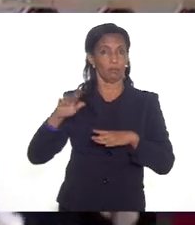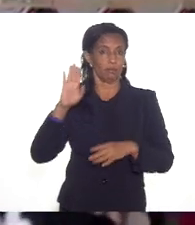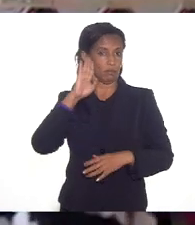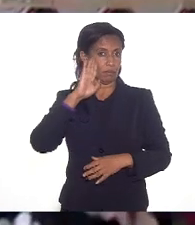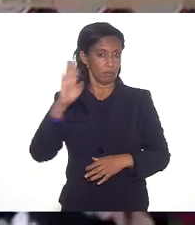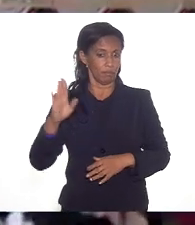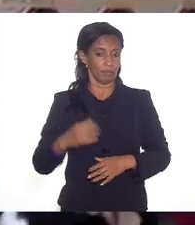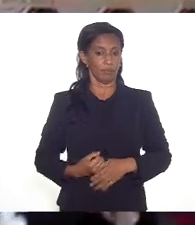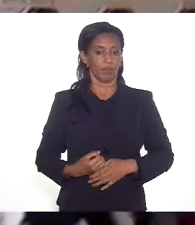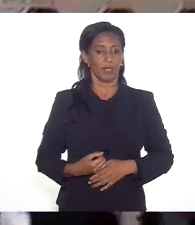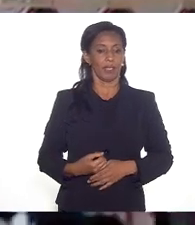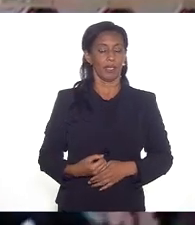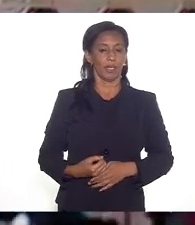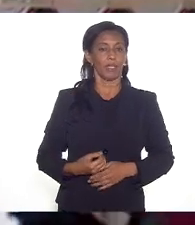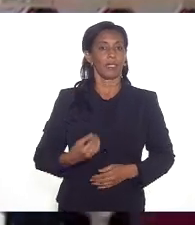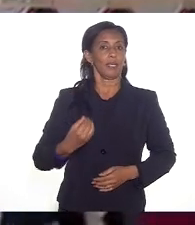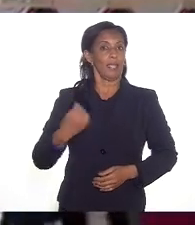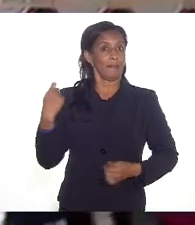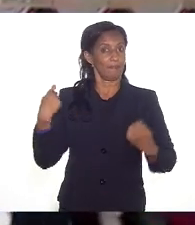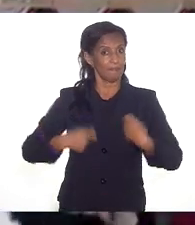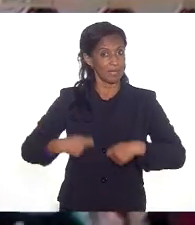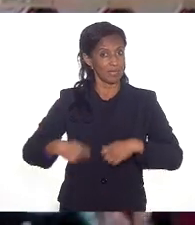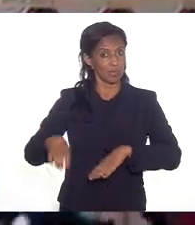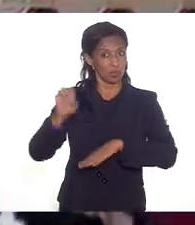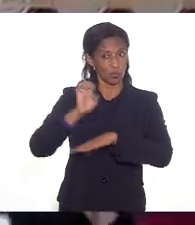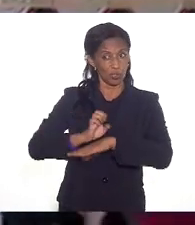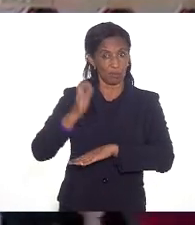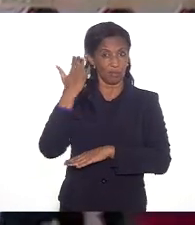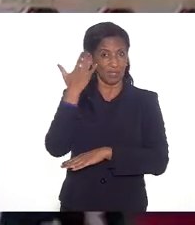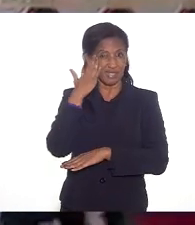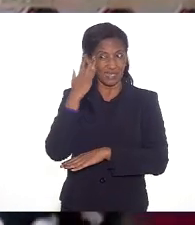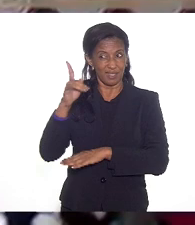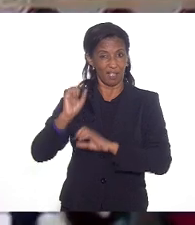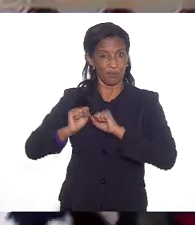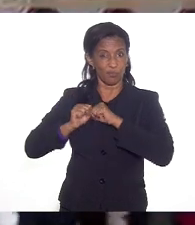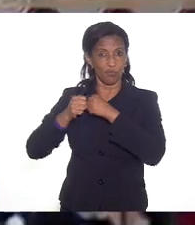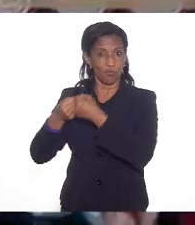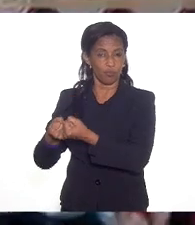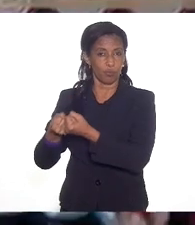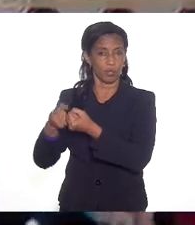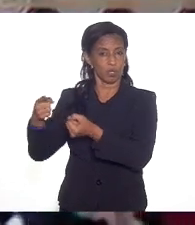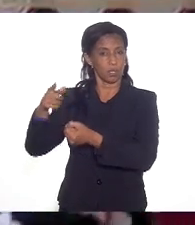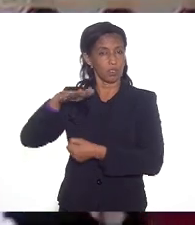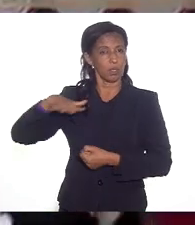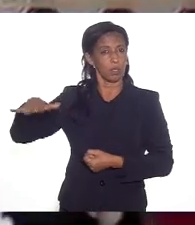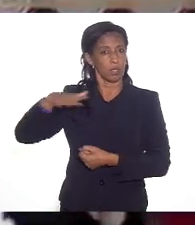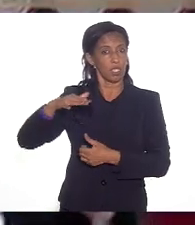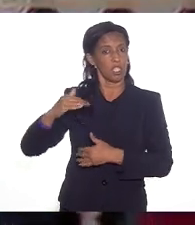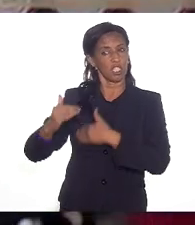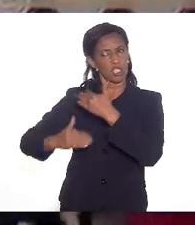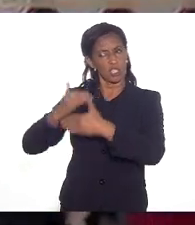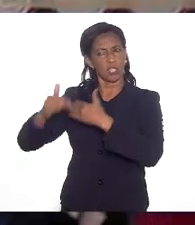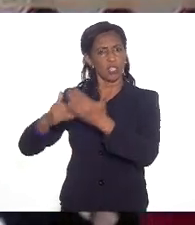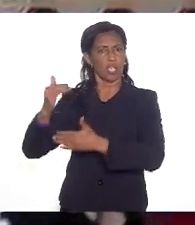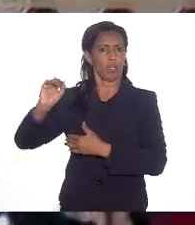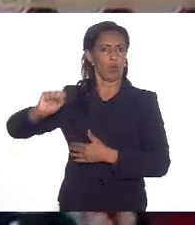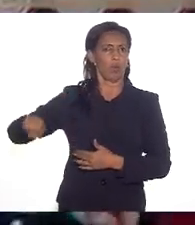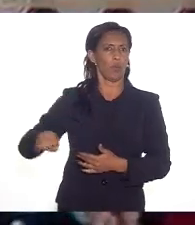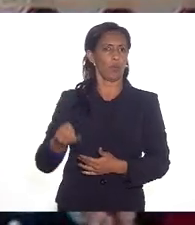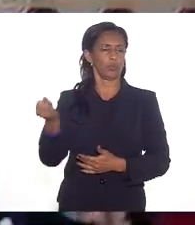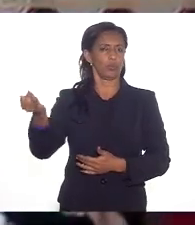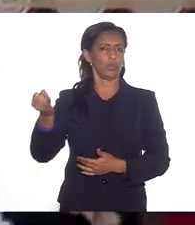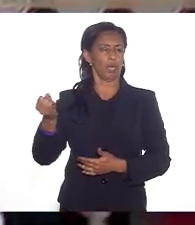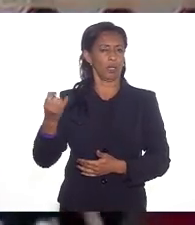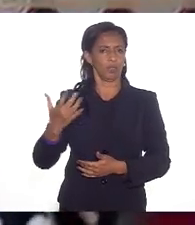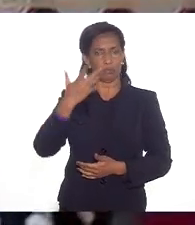e a preciso que o estado reconheça essa potência potência deste território e cada vez mais Gere oportunidade para os seus